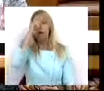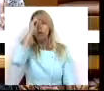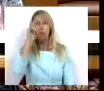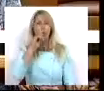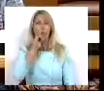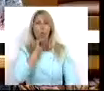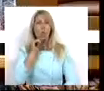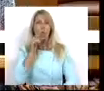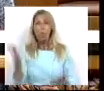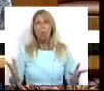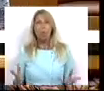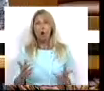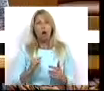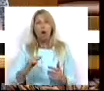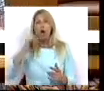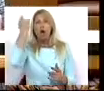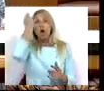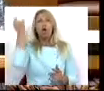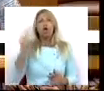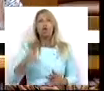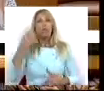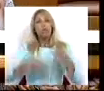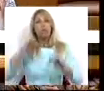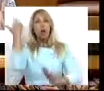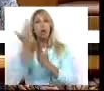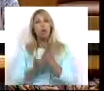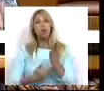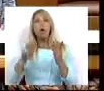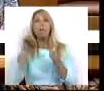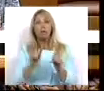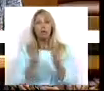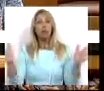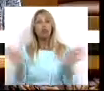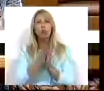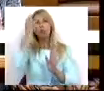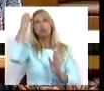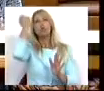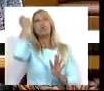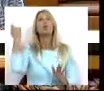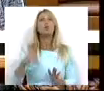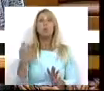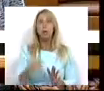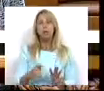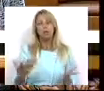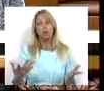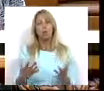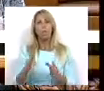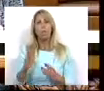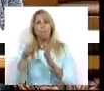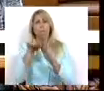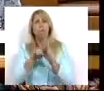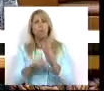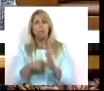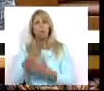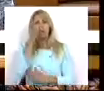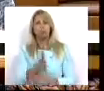apenas pelos juízes do Tribunal Constitucional, mas até por todos os juízes e pelo princípio da imparcialidade. A